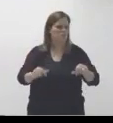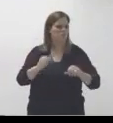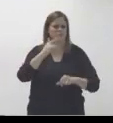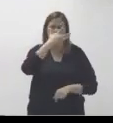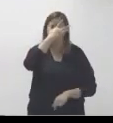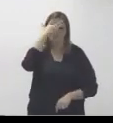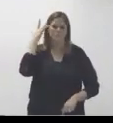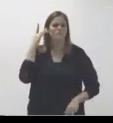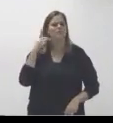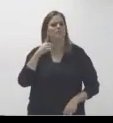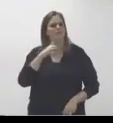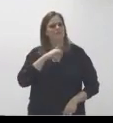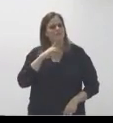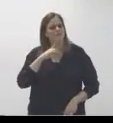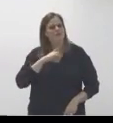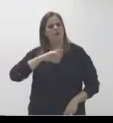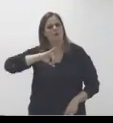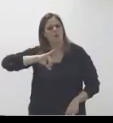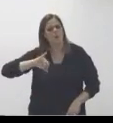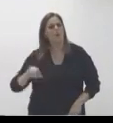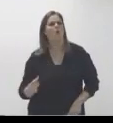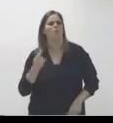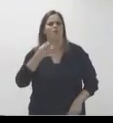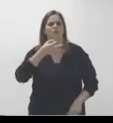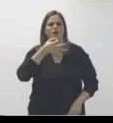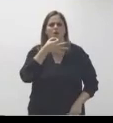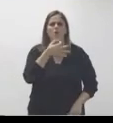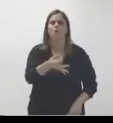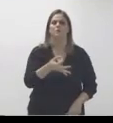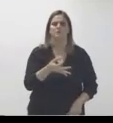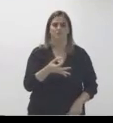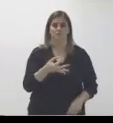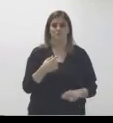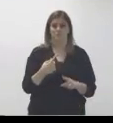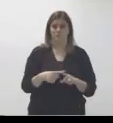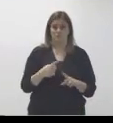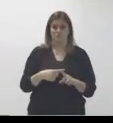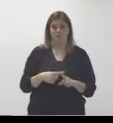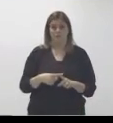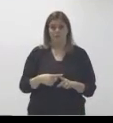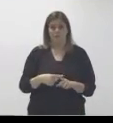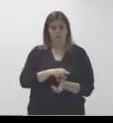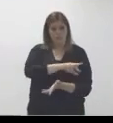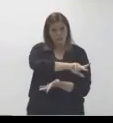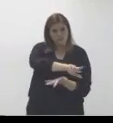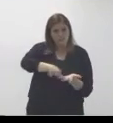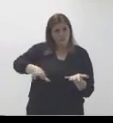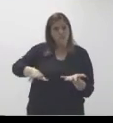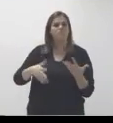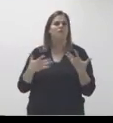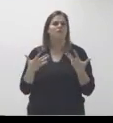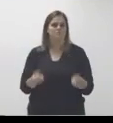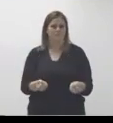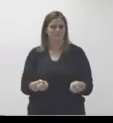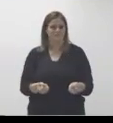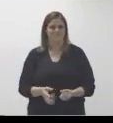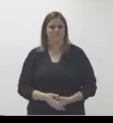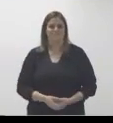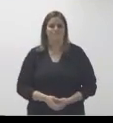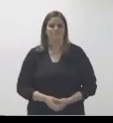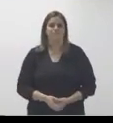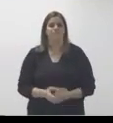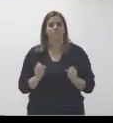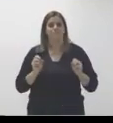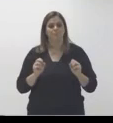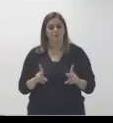local e fala nessa sociedade entre o diverso predomina então por